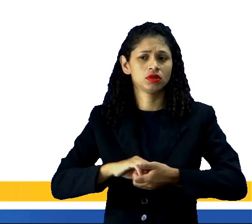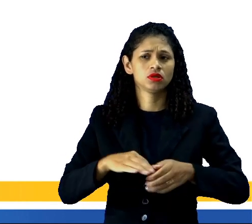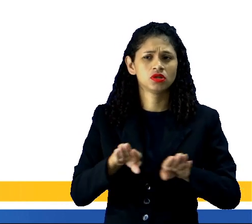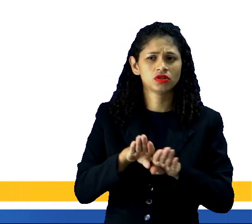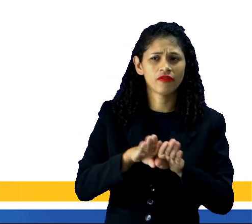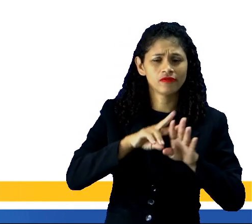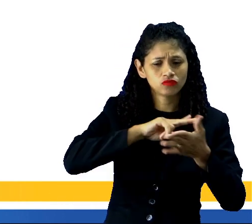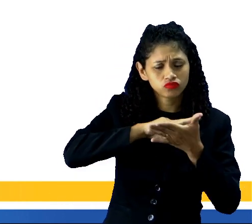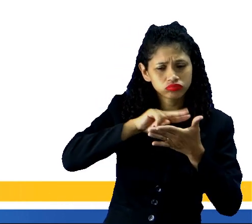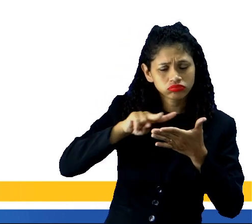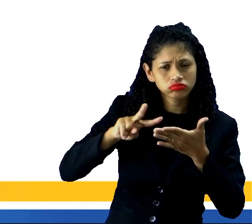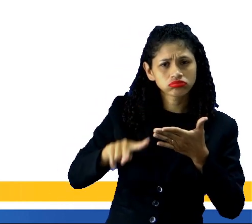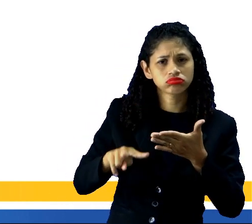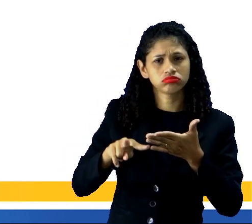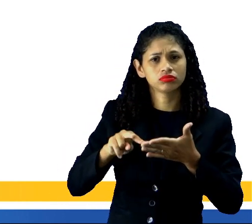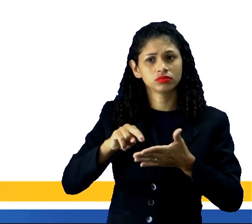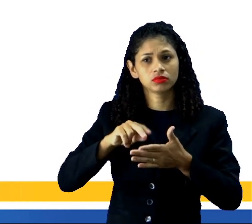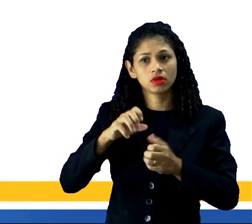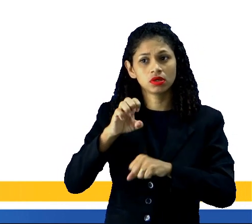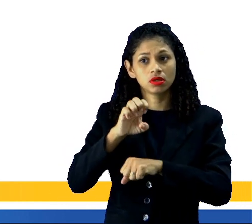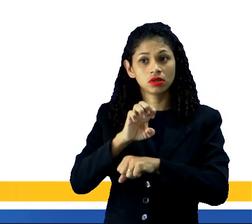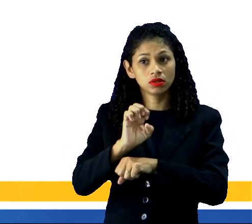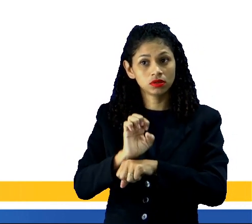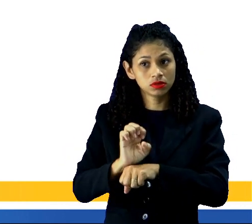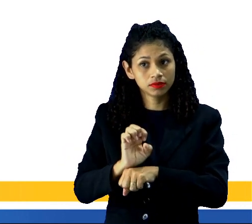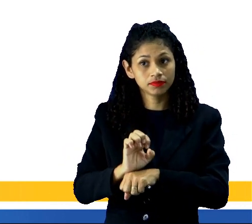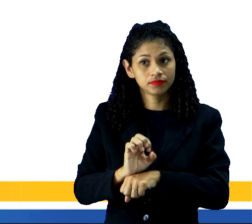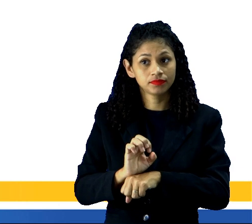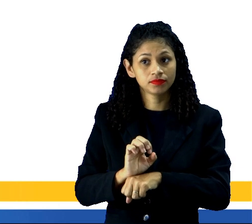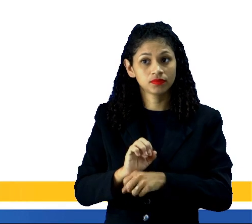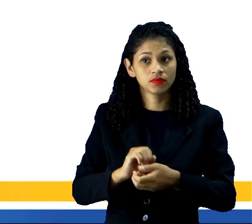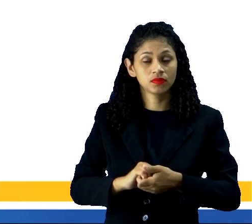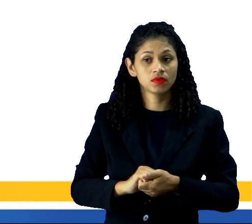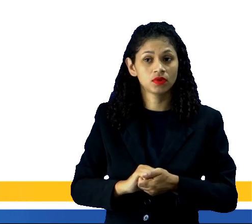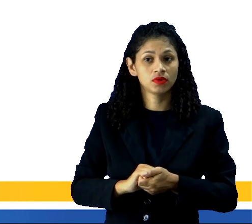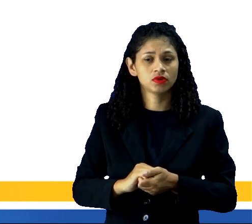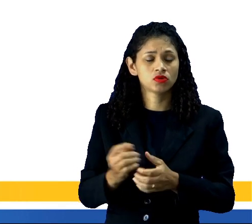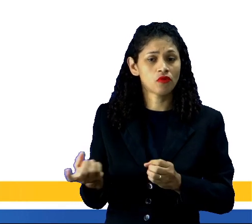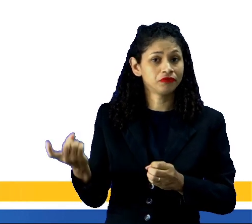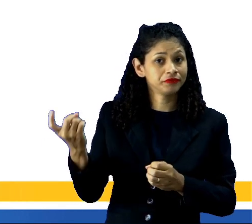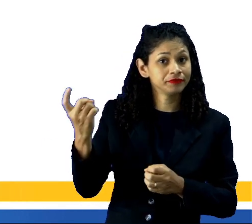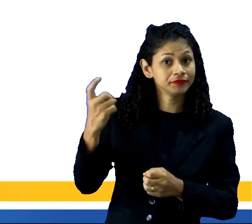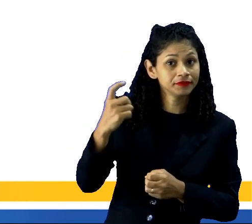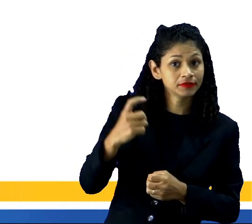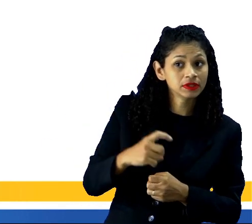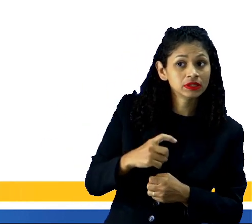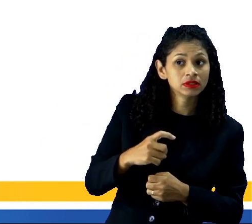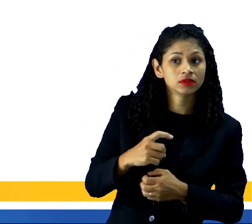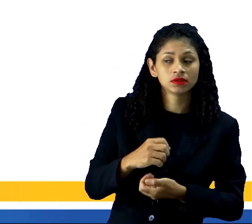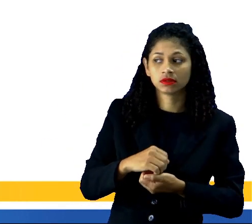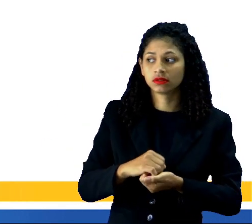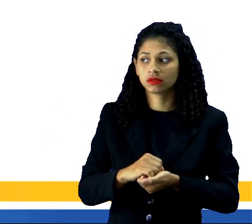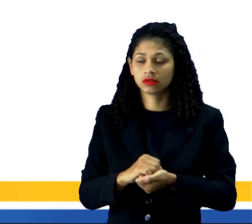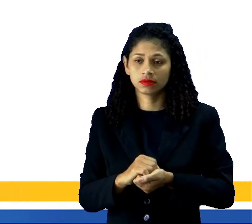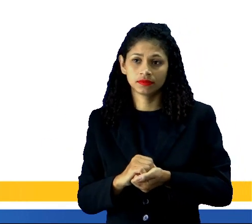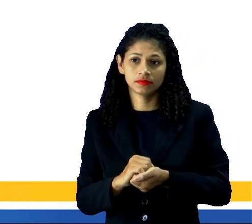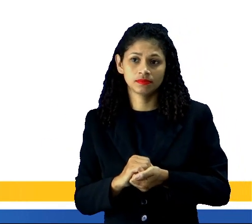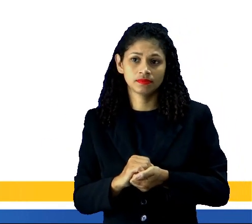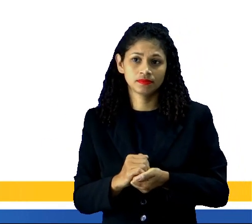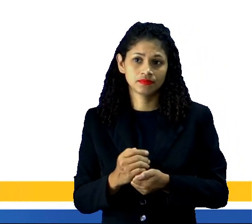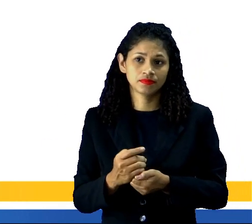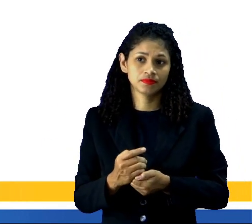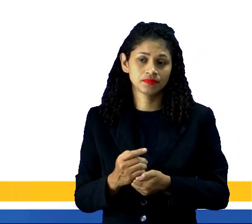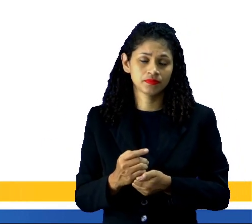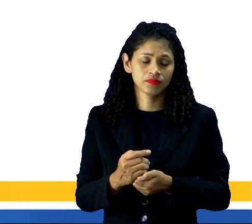os escravos eram oriundos da região do Golfo do Benin, né, o sudoeste da atual Nigéria.